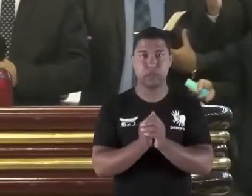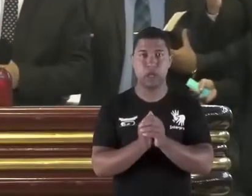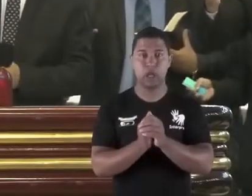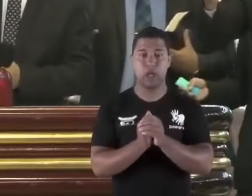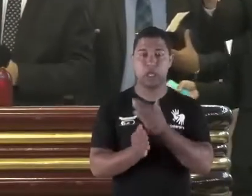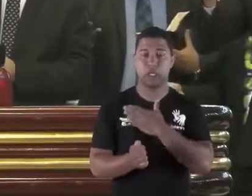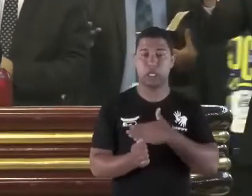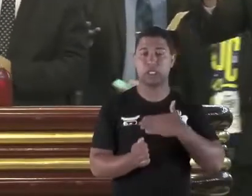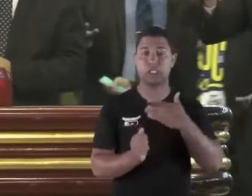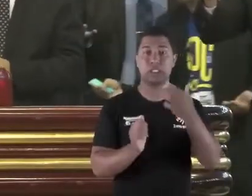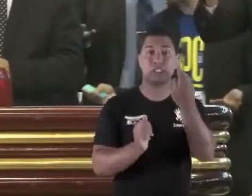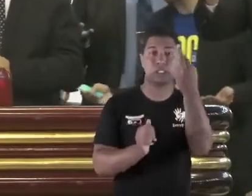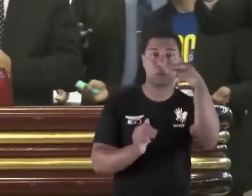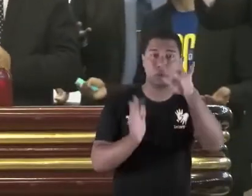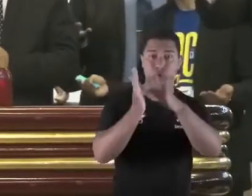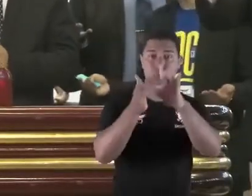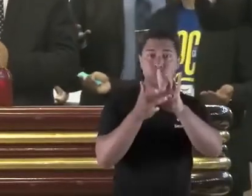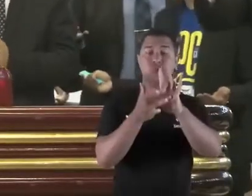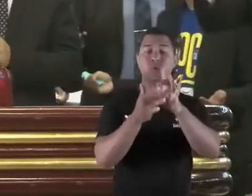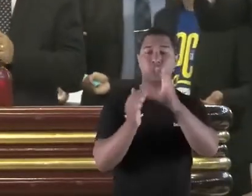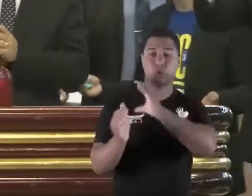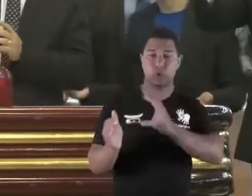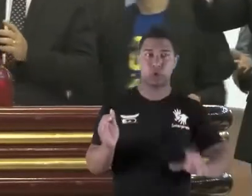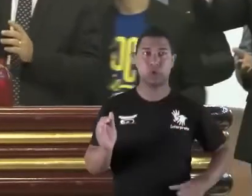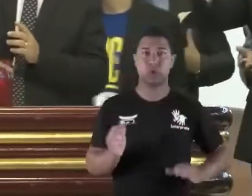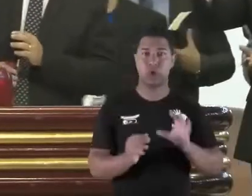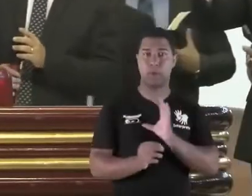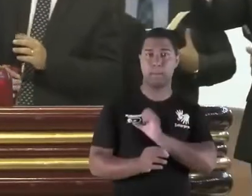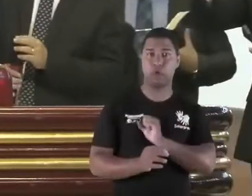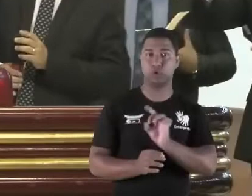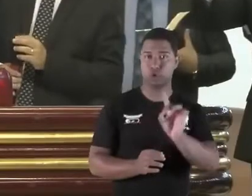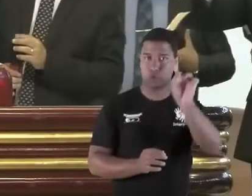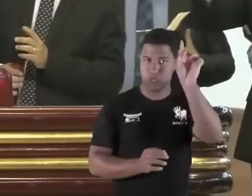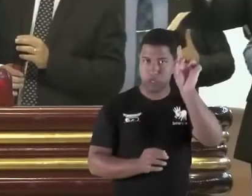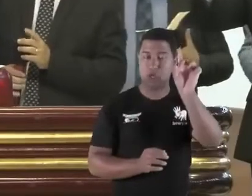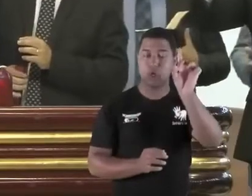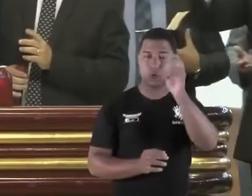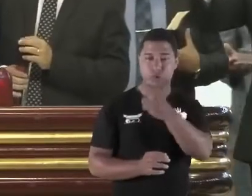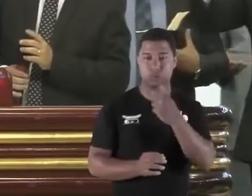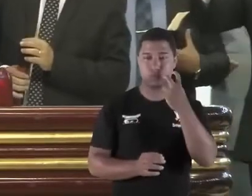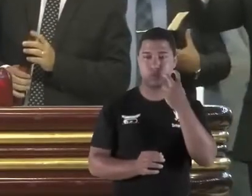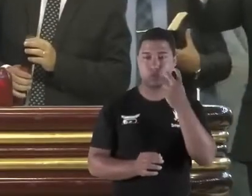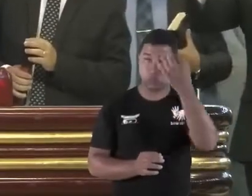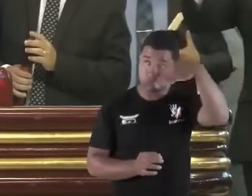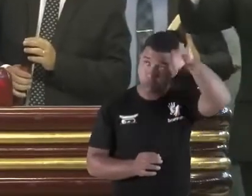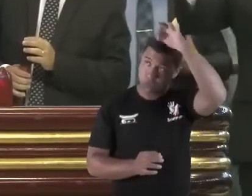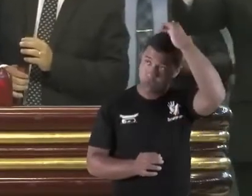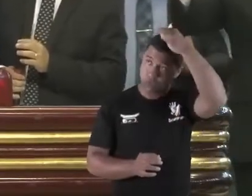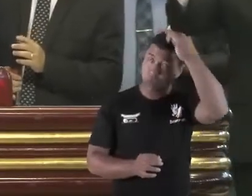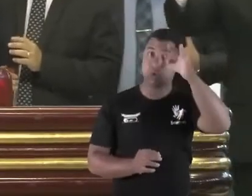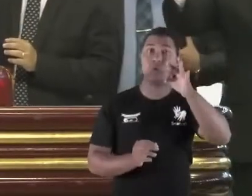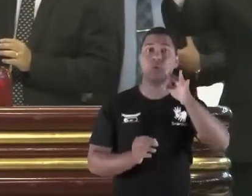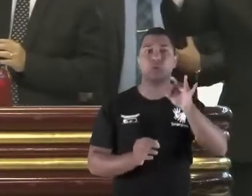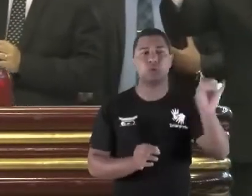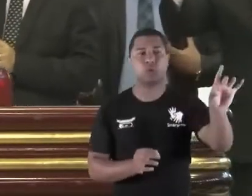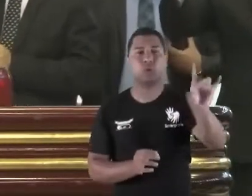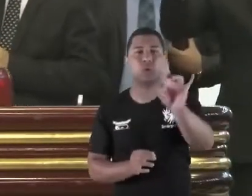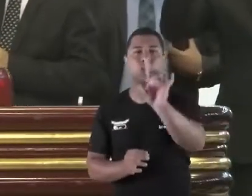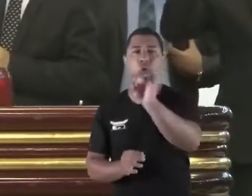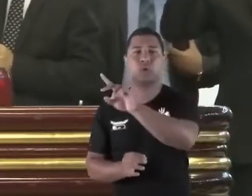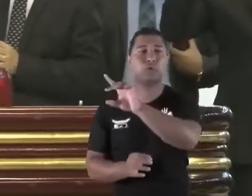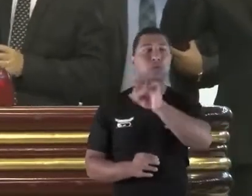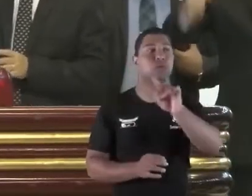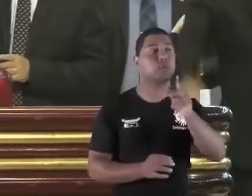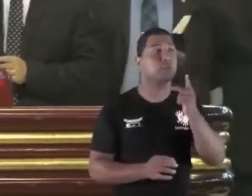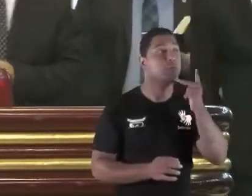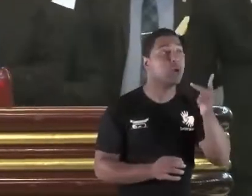Jesus Cristo, o amor de Deus, a comunhão e as consolações do Espírito Santo seja com todos nós. E todos digam